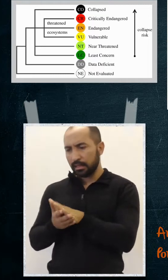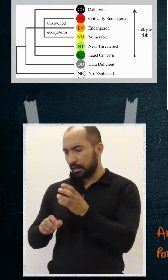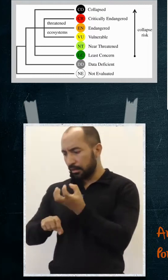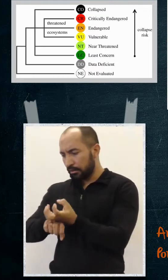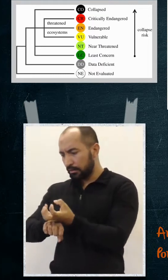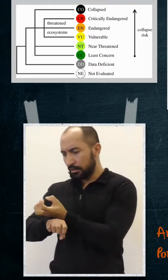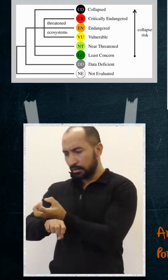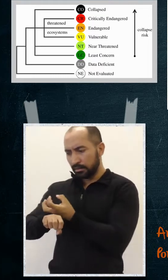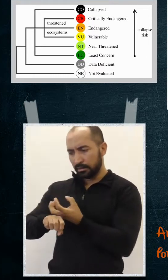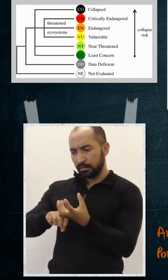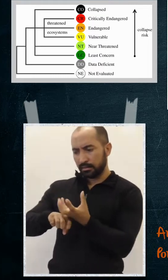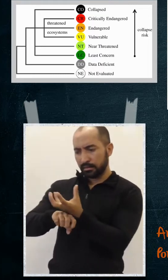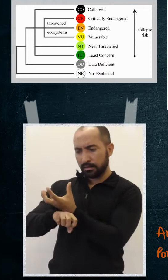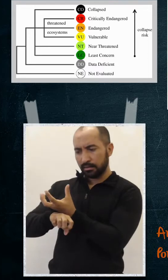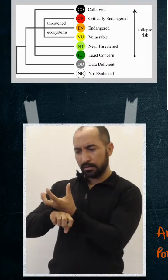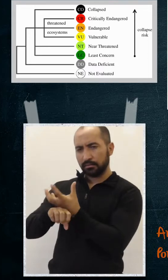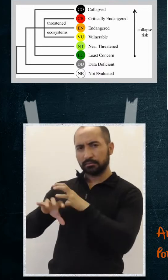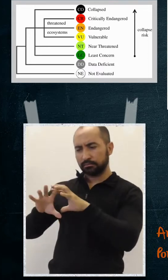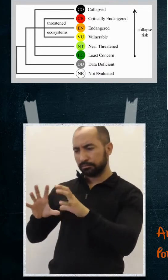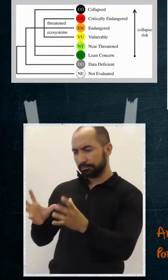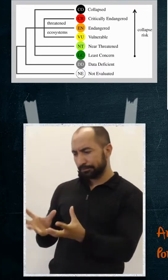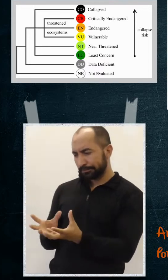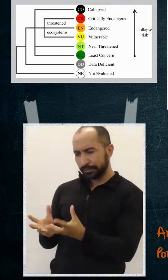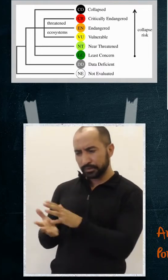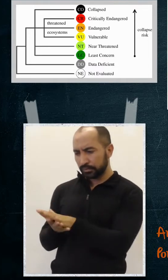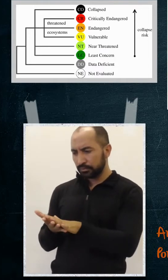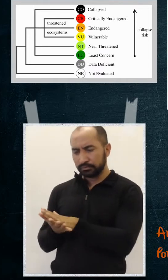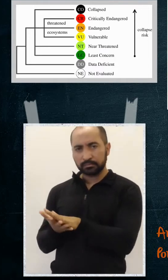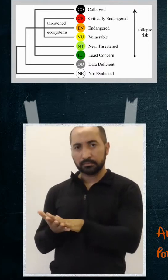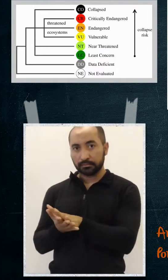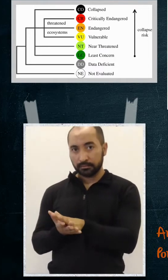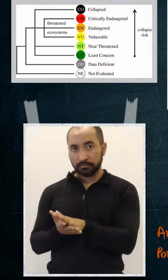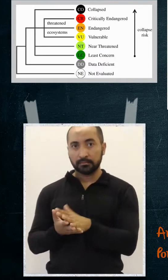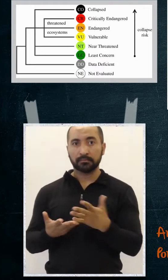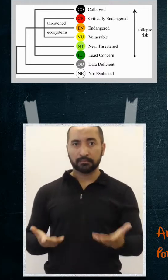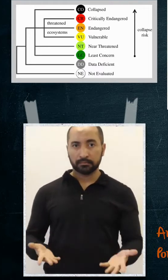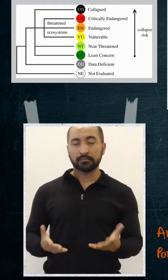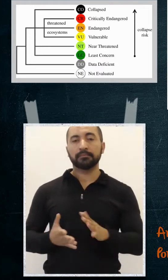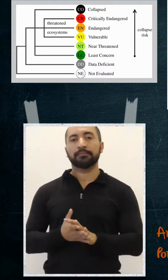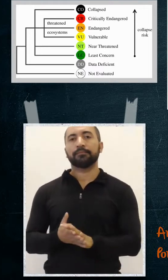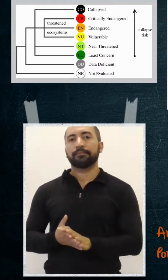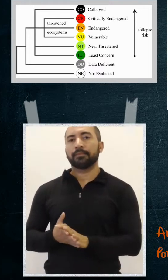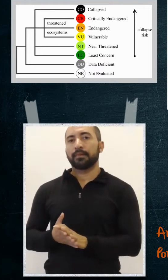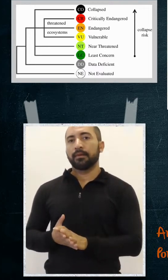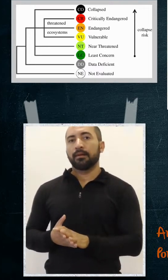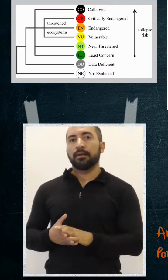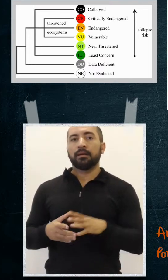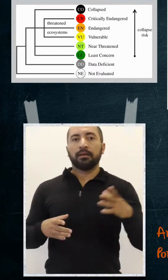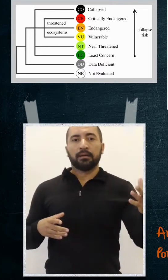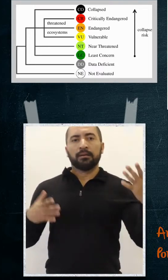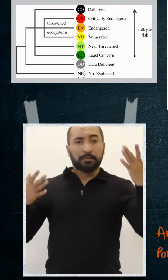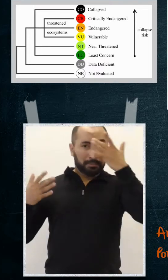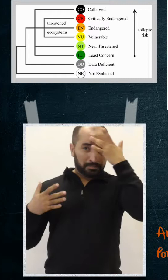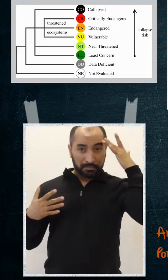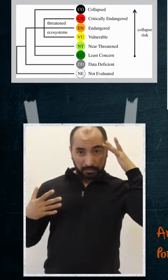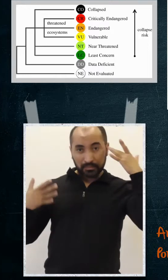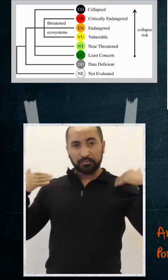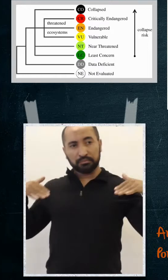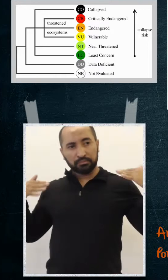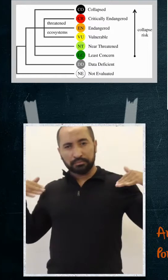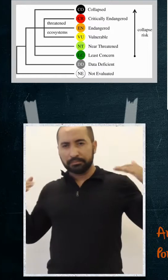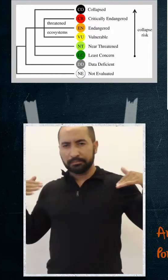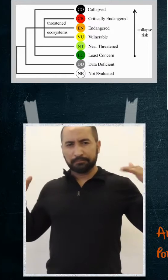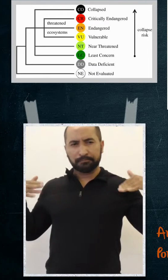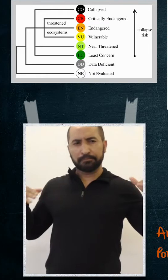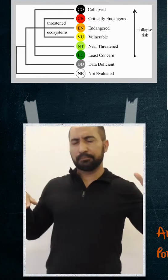recifal. Apesar de ser um parque estadual para a preservação do ambiente recifal, o turismo massivo encontrado carece de um controle por parte dos órgãos de